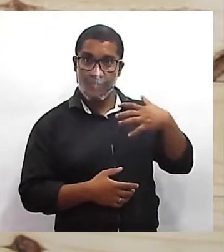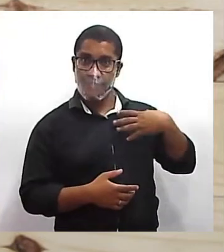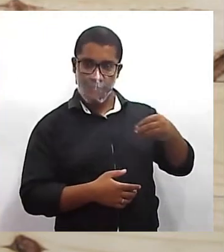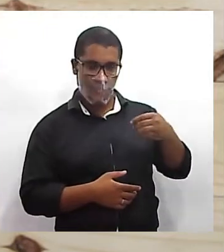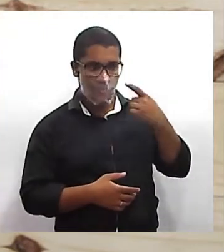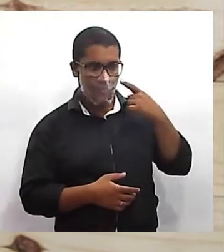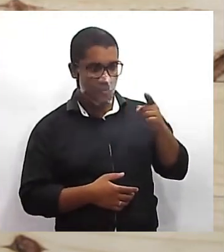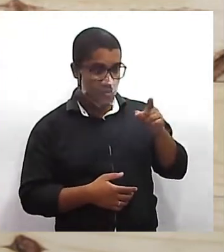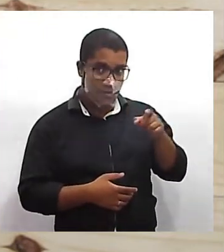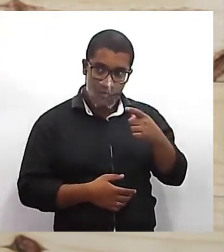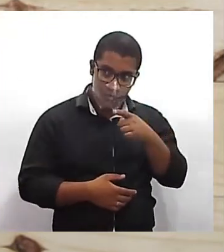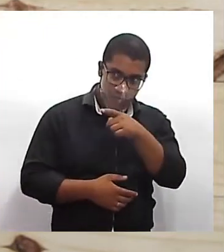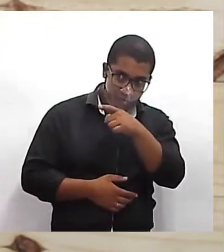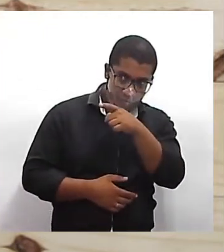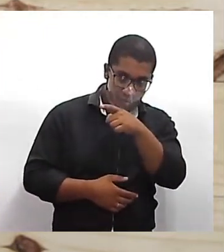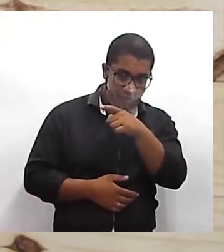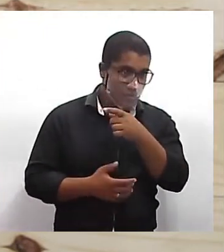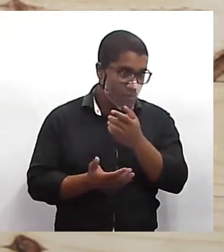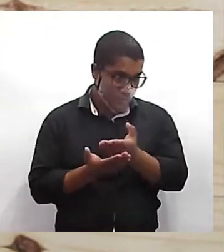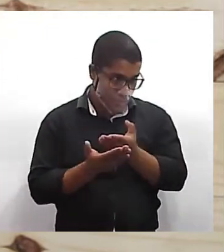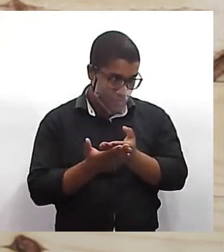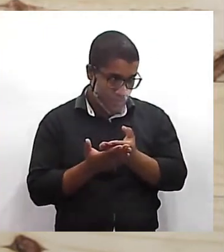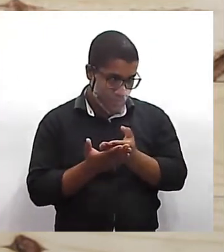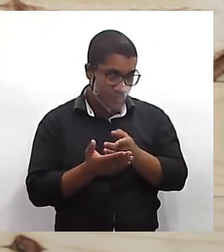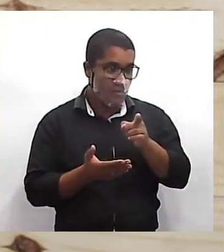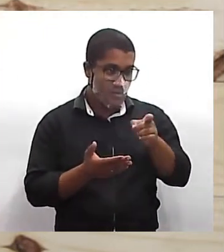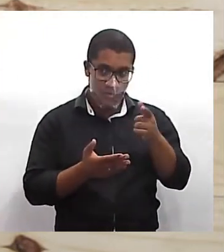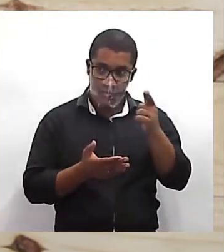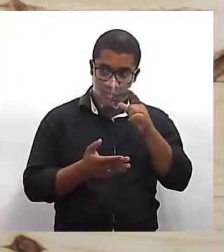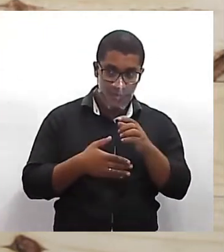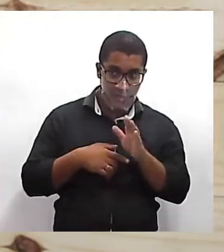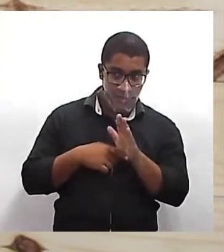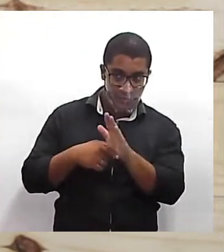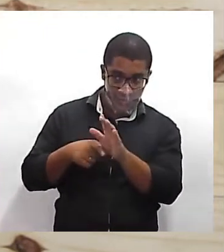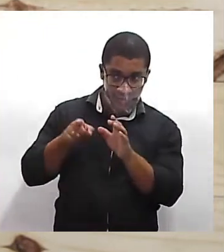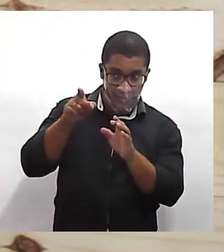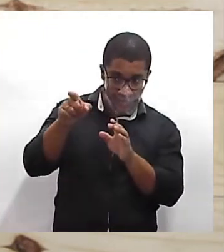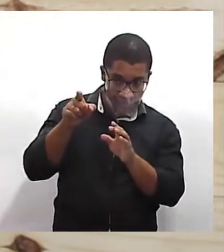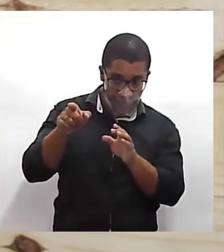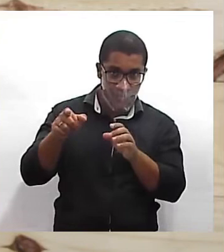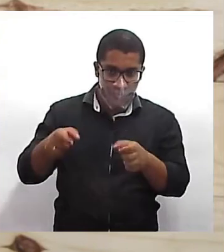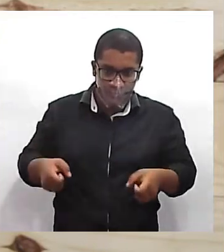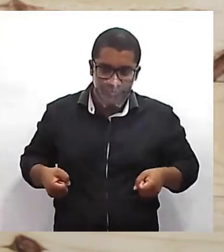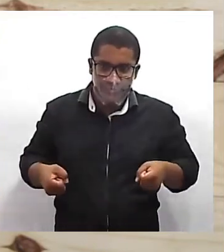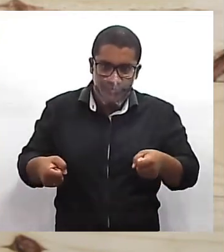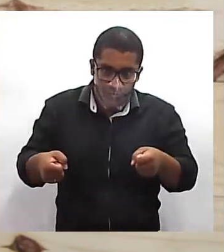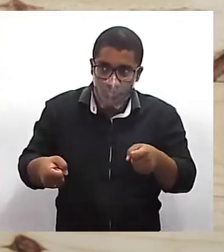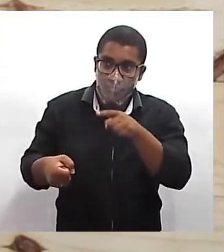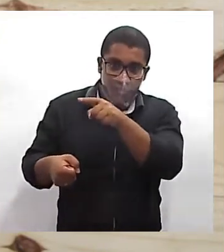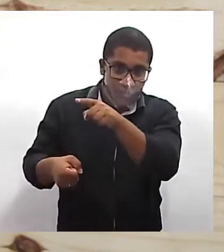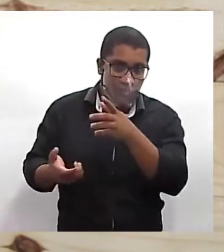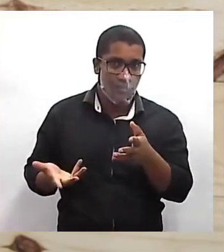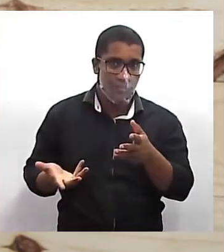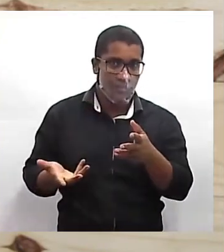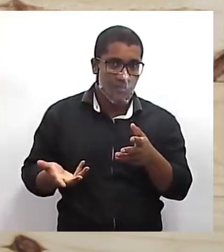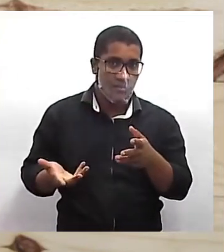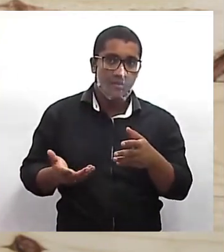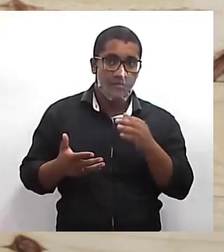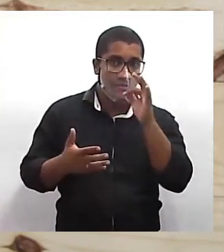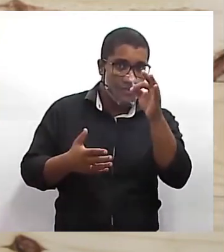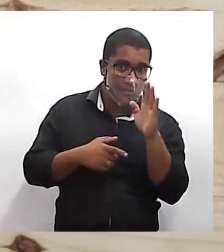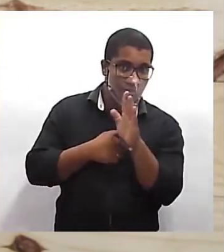uma carroça, e digo, filha, estude, para que você possa ajudar aquela pessoa no futuro. Para que você possa ter condições,